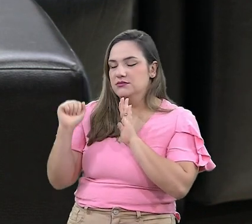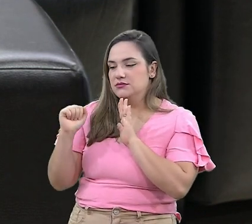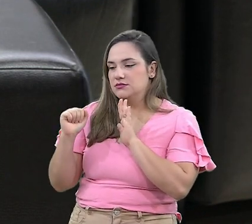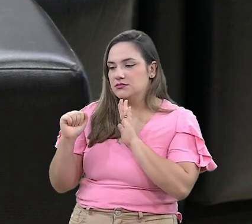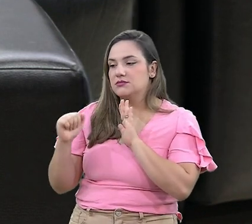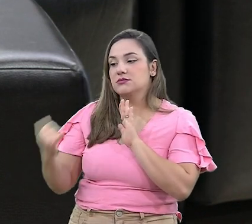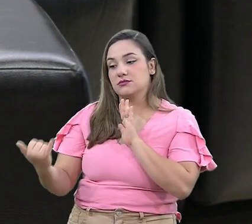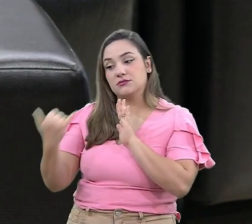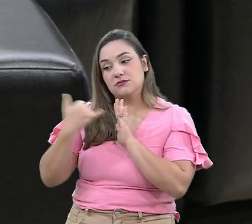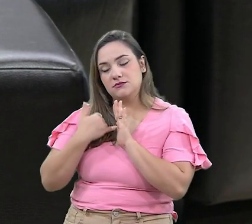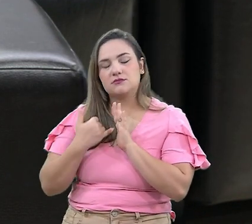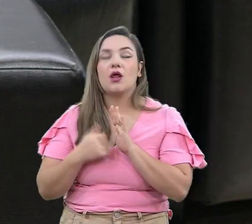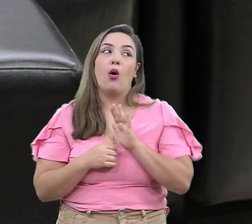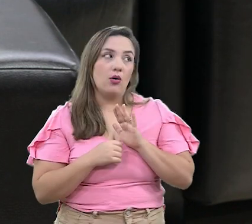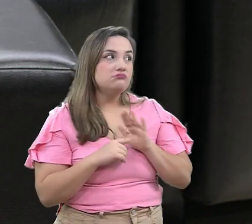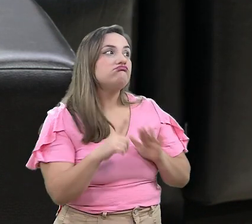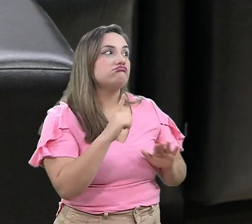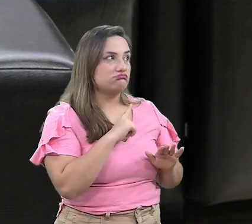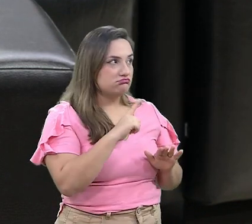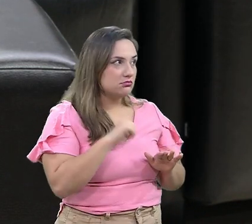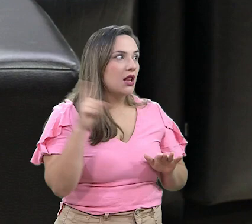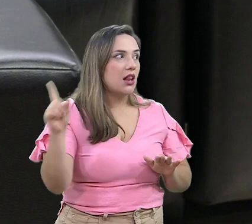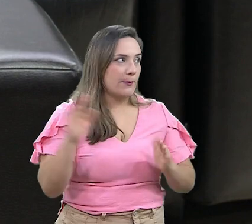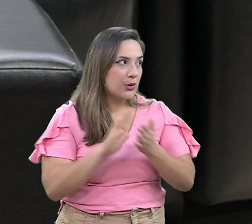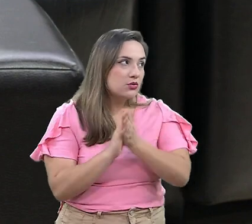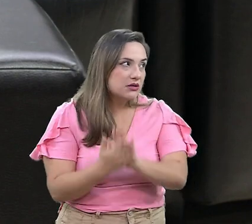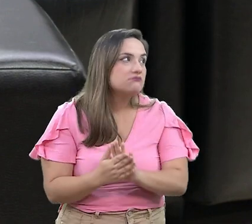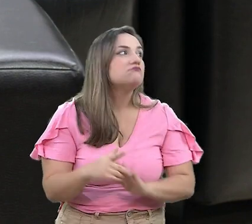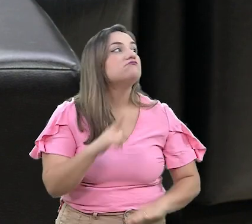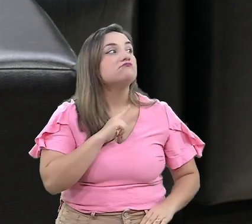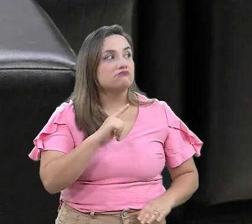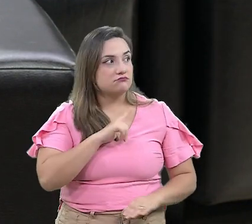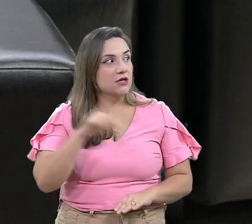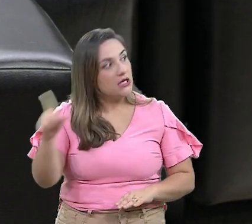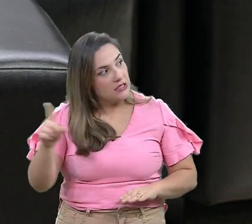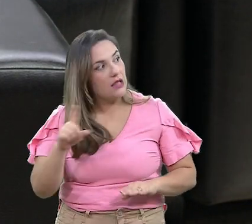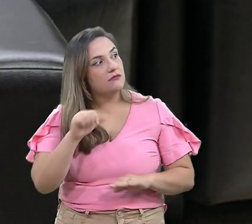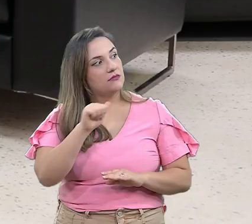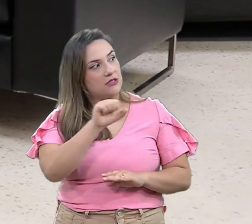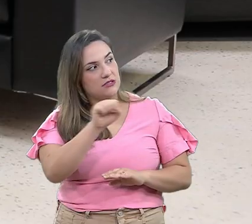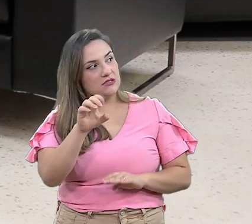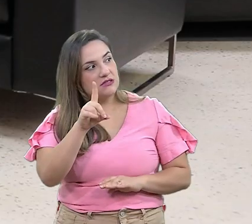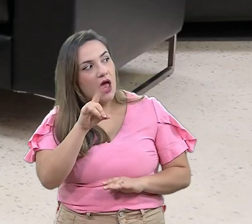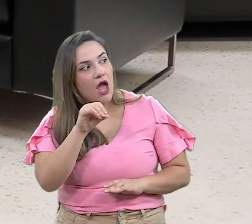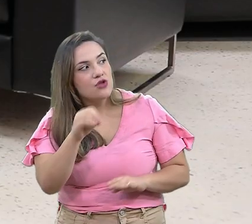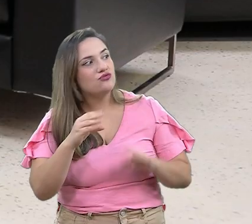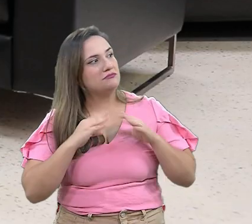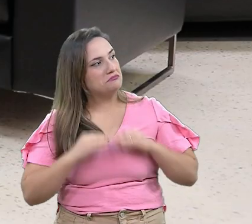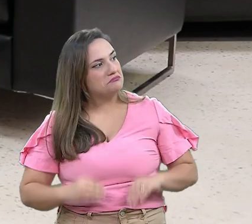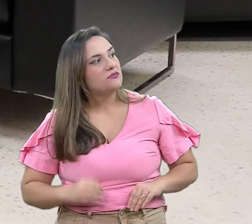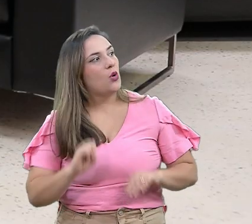vêm em forma de notícia com que objetivo? De